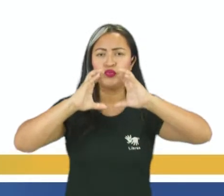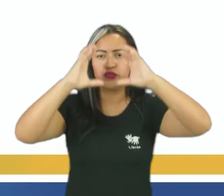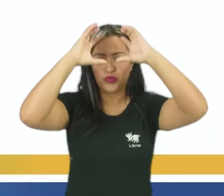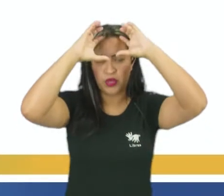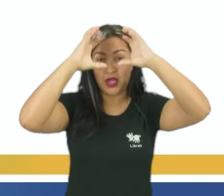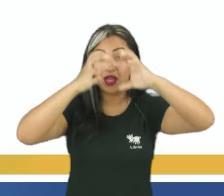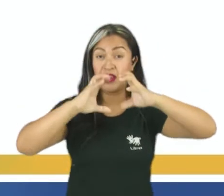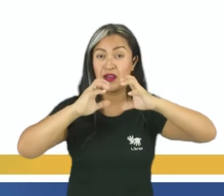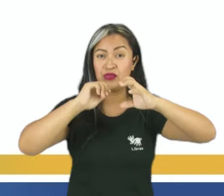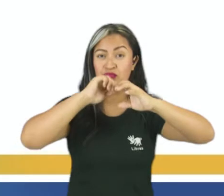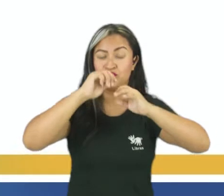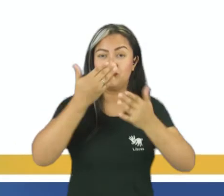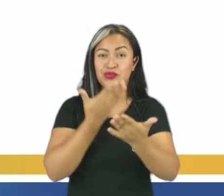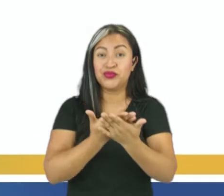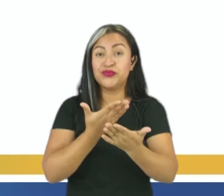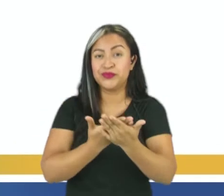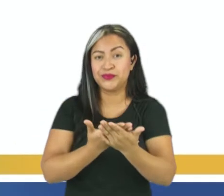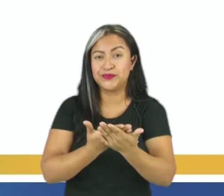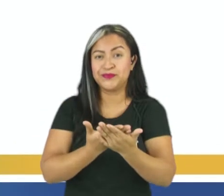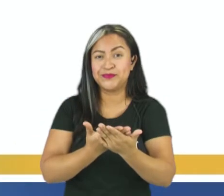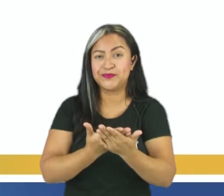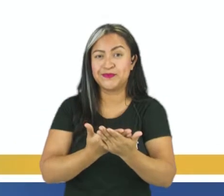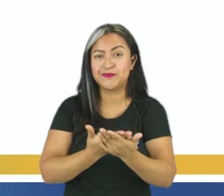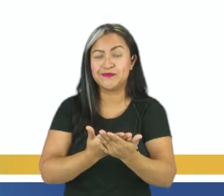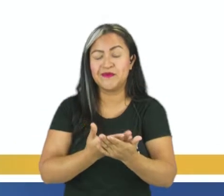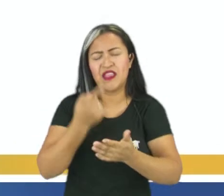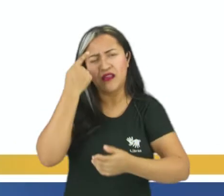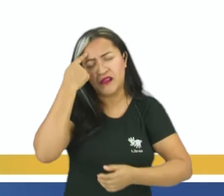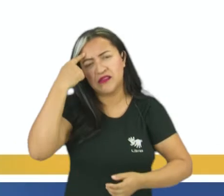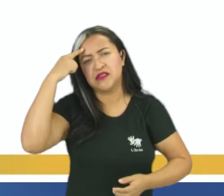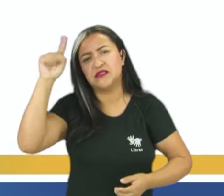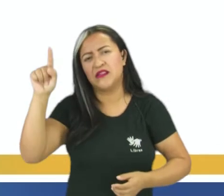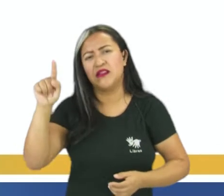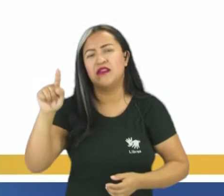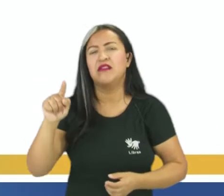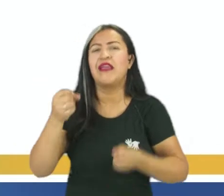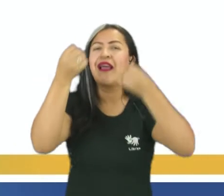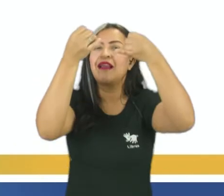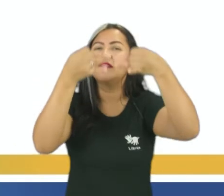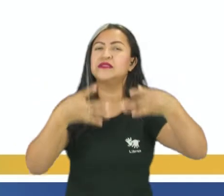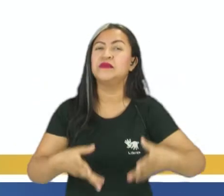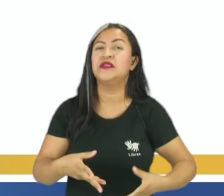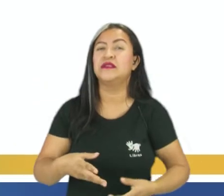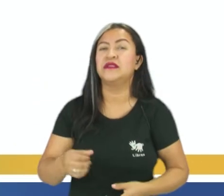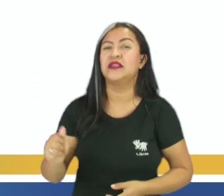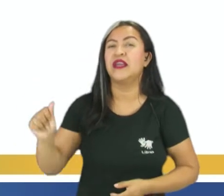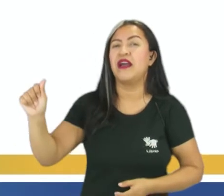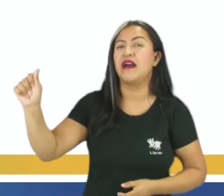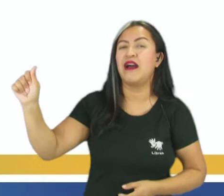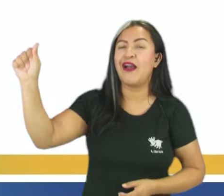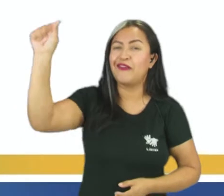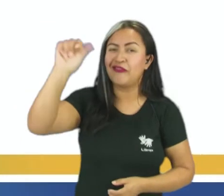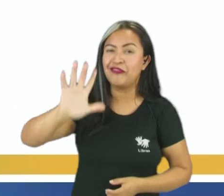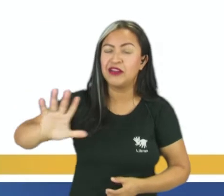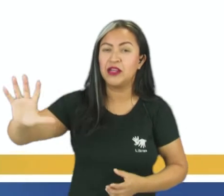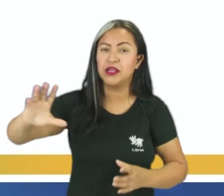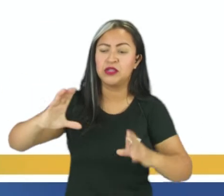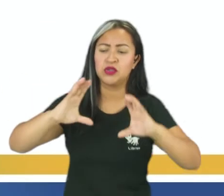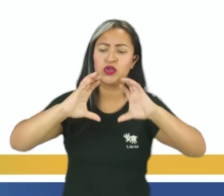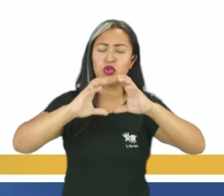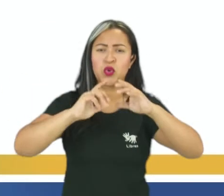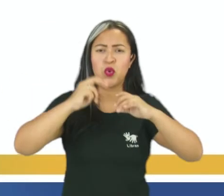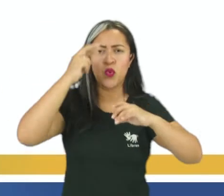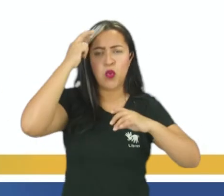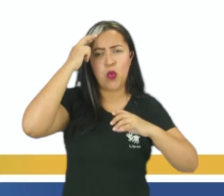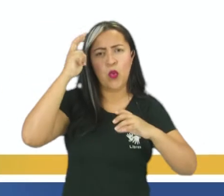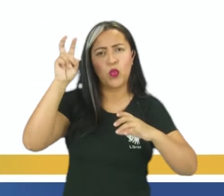o estudo do crânio. Essa tese, ela vem dizer que os africanos, eles tinham os crânios menores,